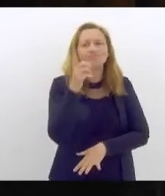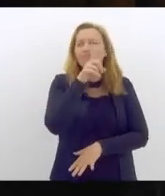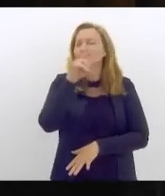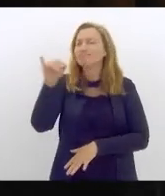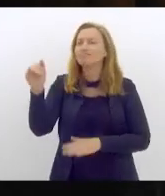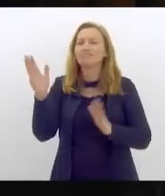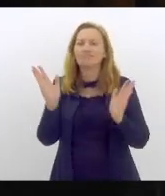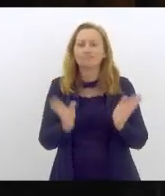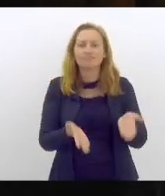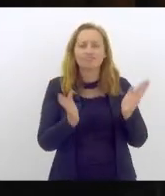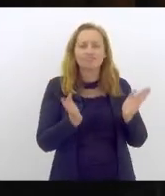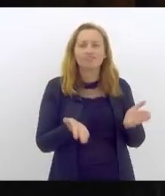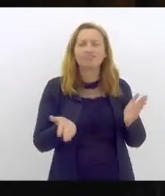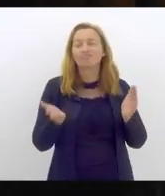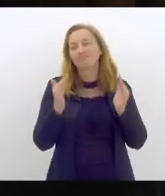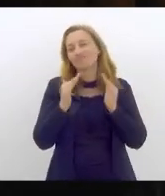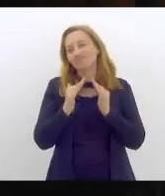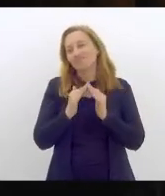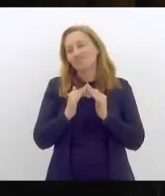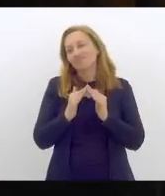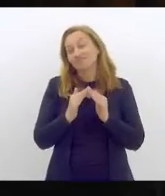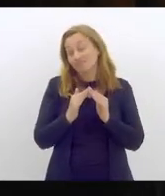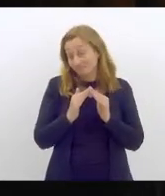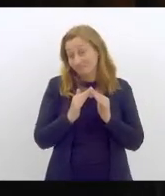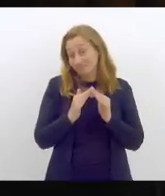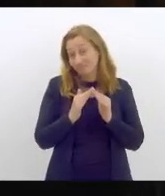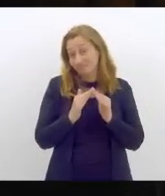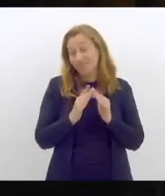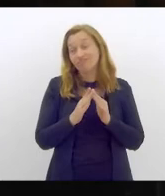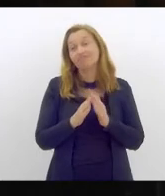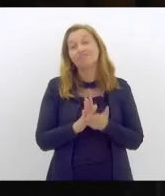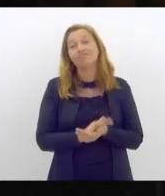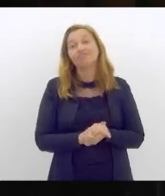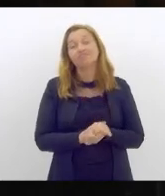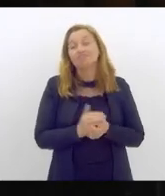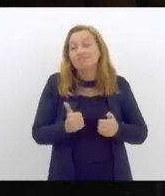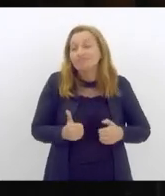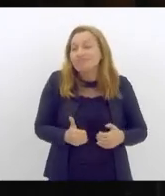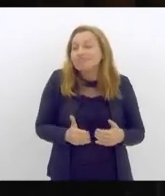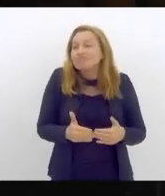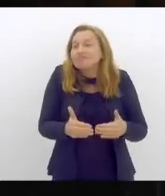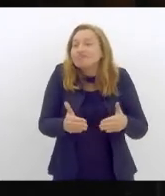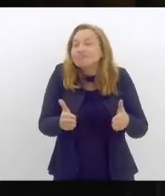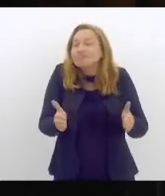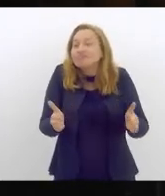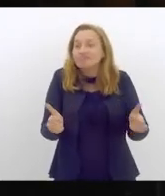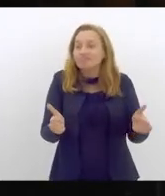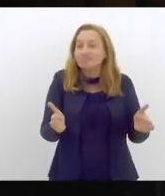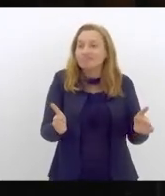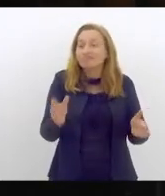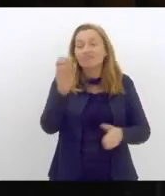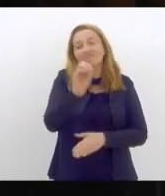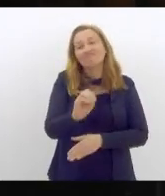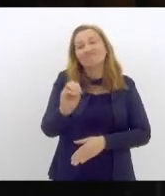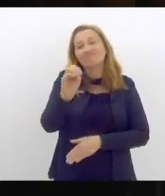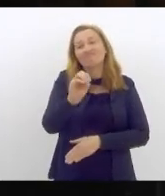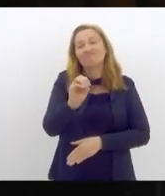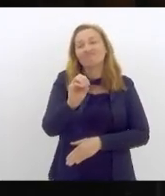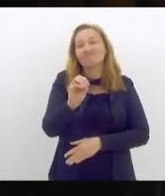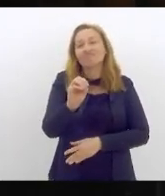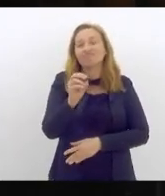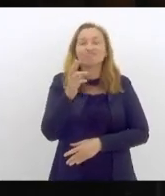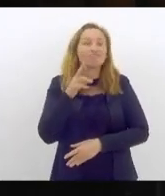hoje que essa casa fez finalmente a abertura do Outubro Rosa